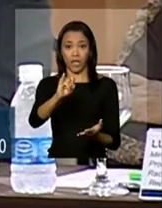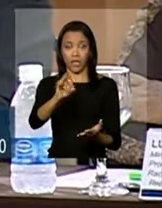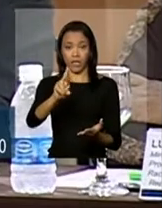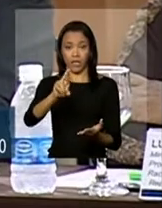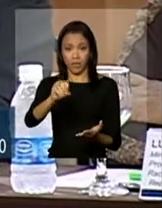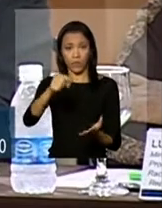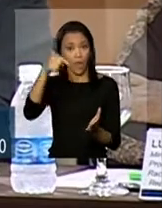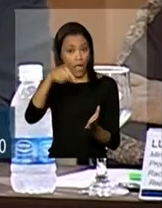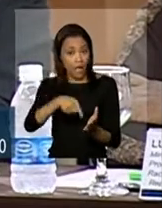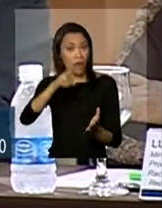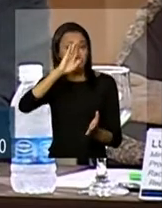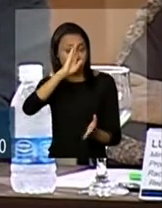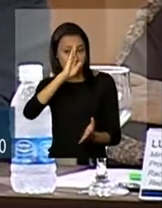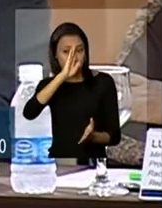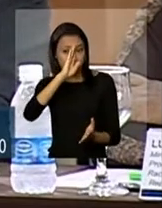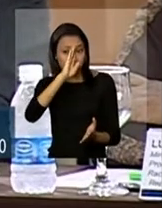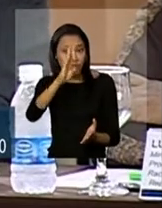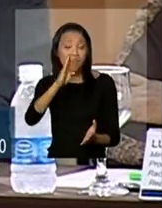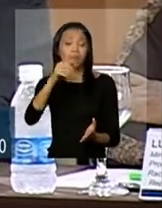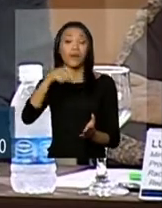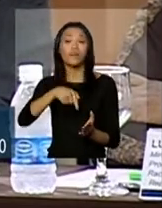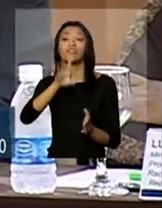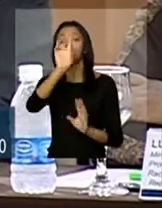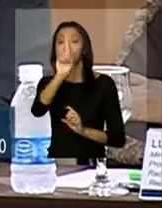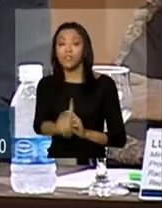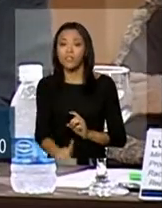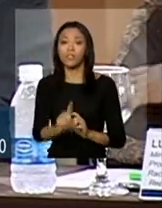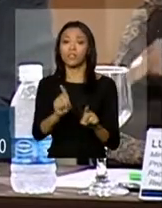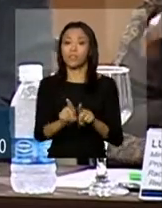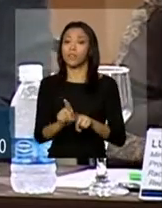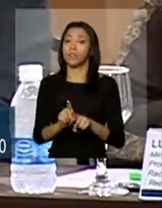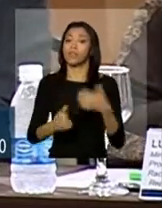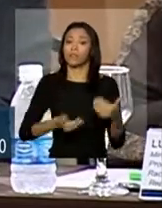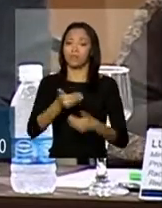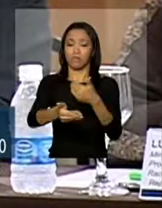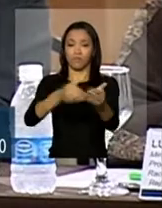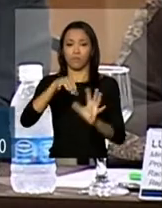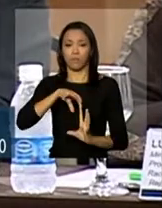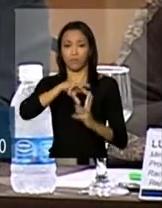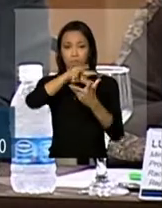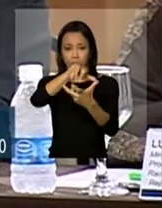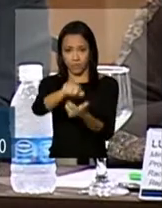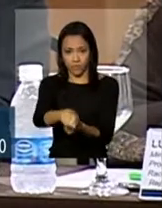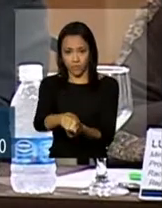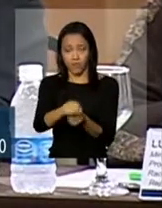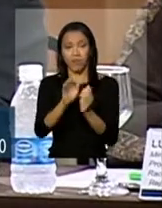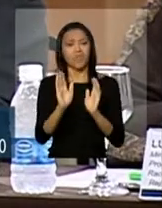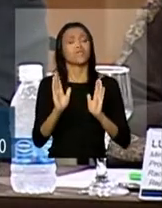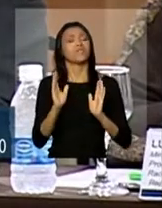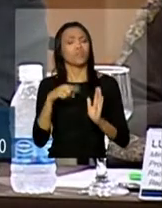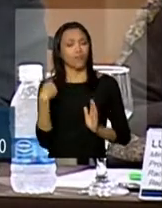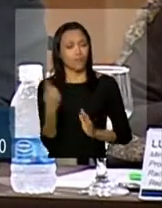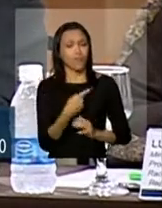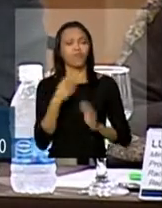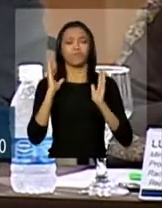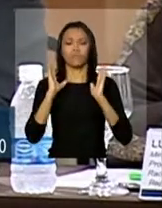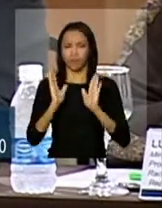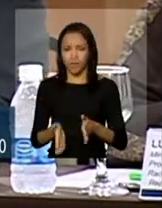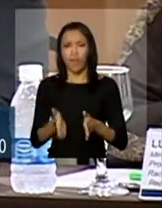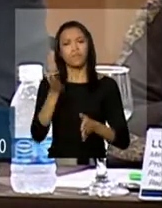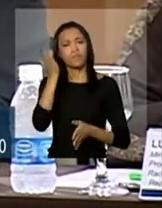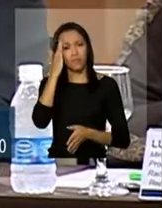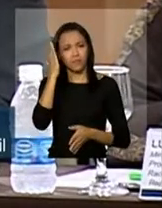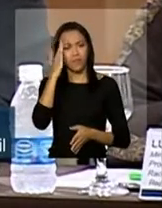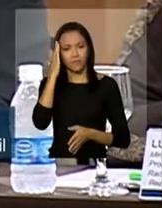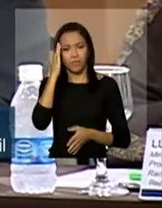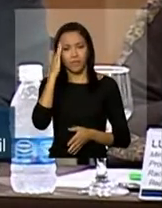principais plataformas de direitos e desenvolvimentos do mundo. Já sabemos que o Brasil